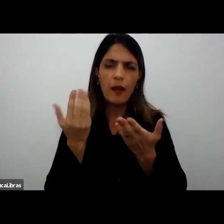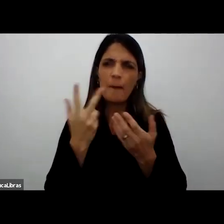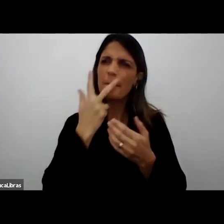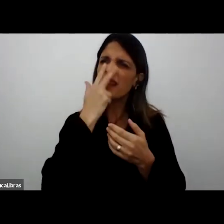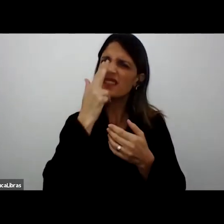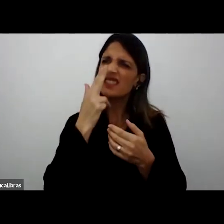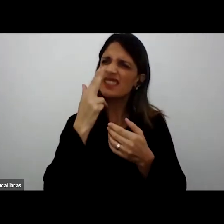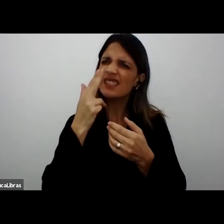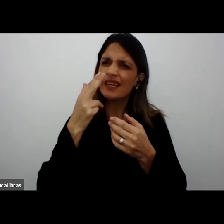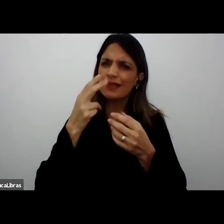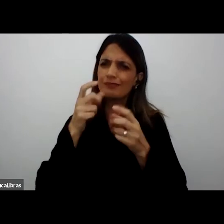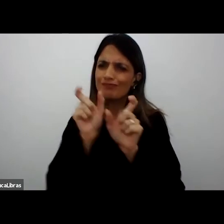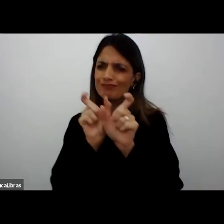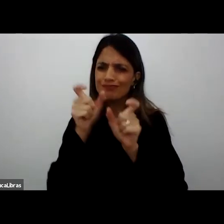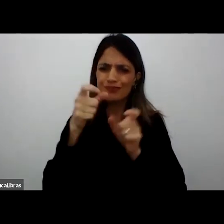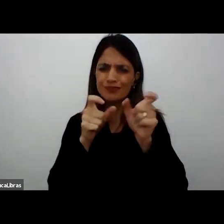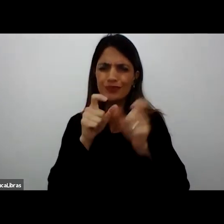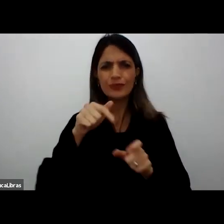se encaixava.